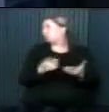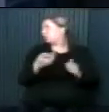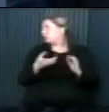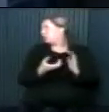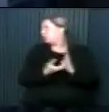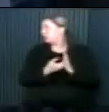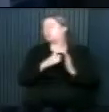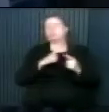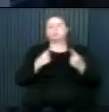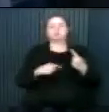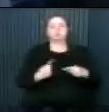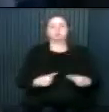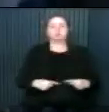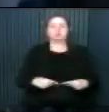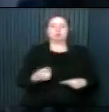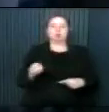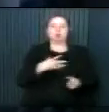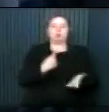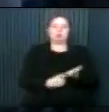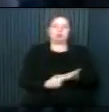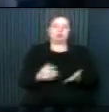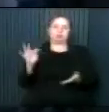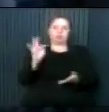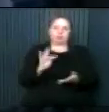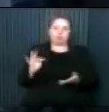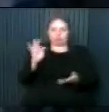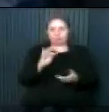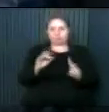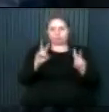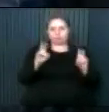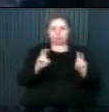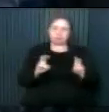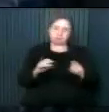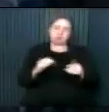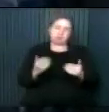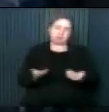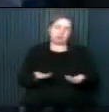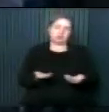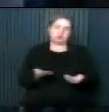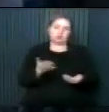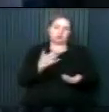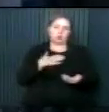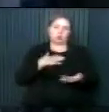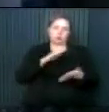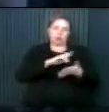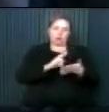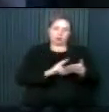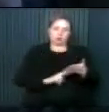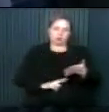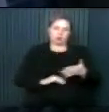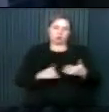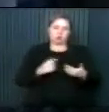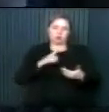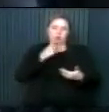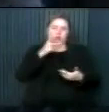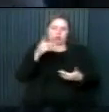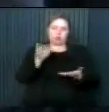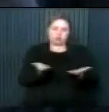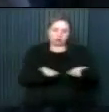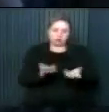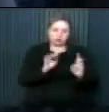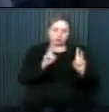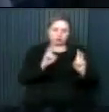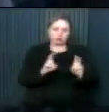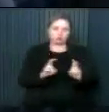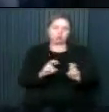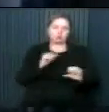Federal, nós estamos discutindo a questão do novo Pacto Federativo, matéria da qual, inclusive, eu sou relator, e estamos tratando também a